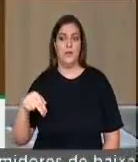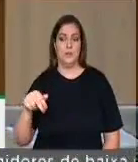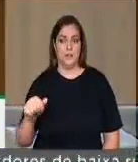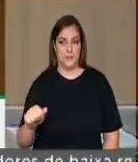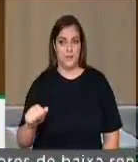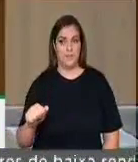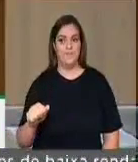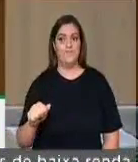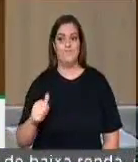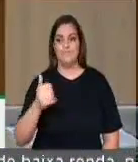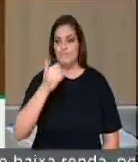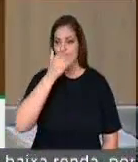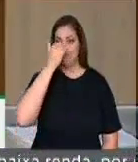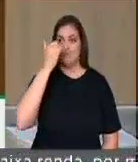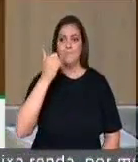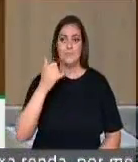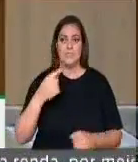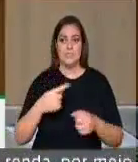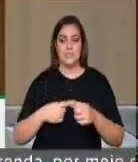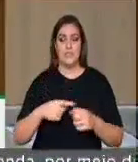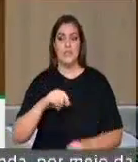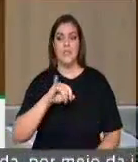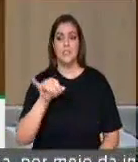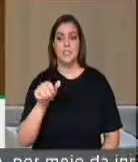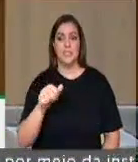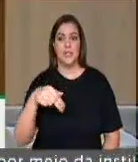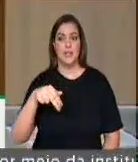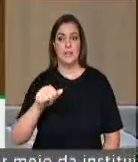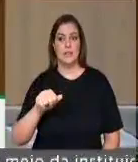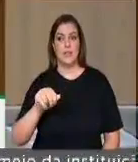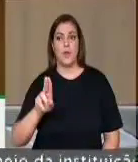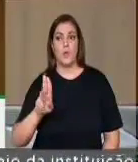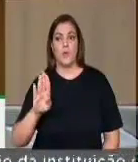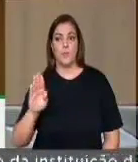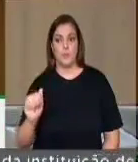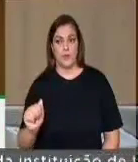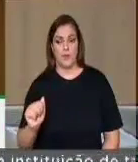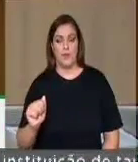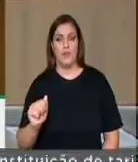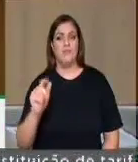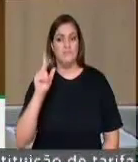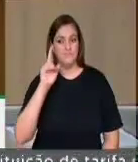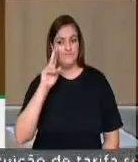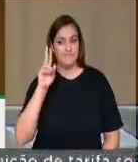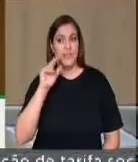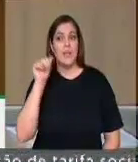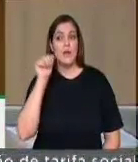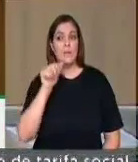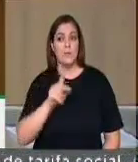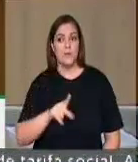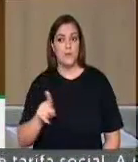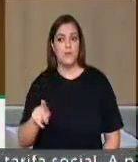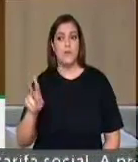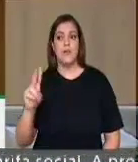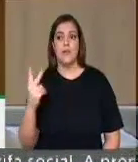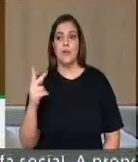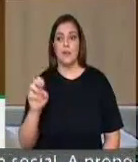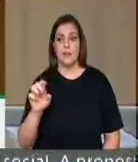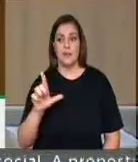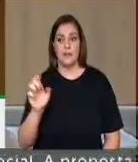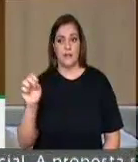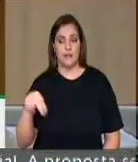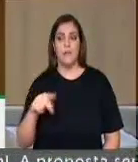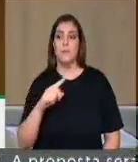de Janaúba, onde nós perdemos a professora Helen, e hoje a bancada feminina